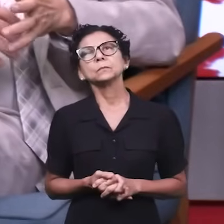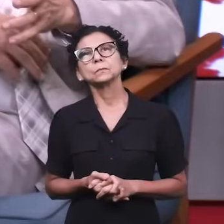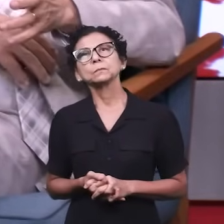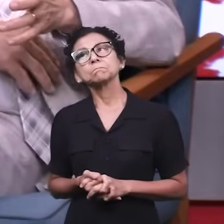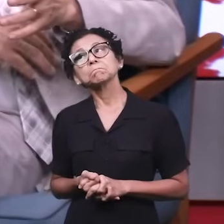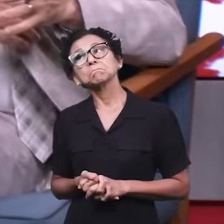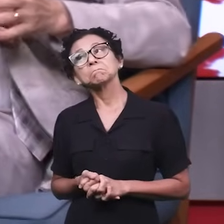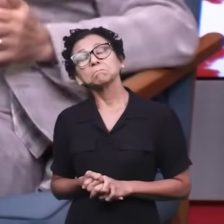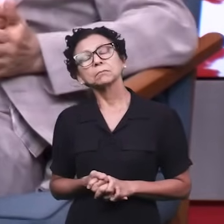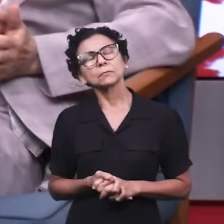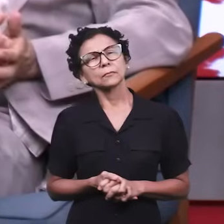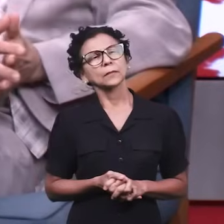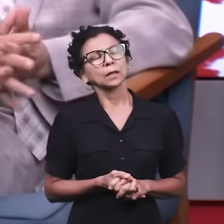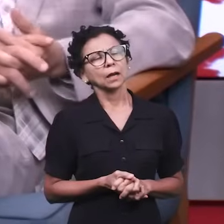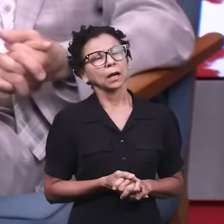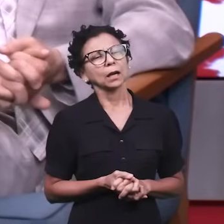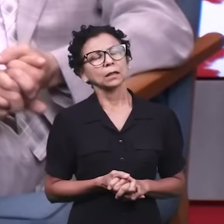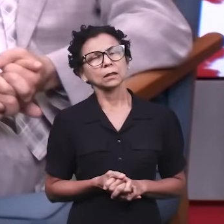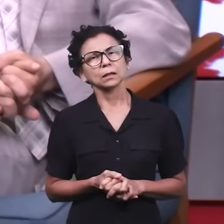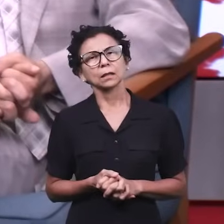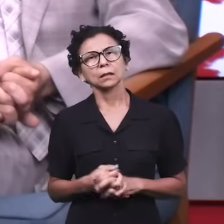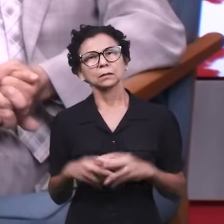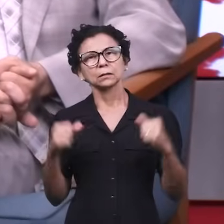A variedade de línguas, então,